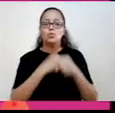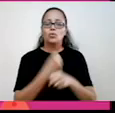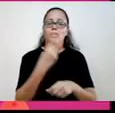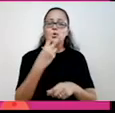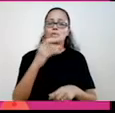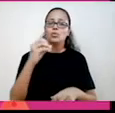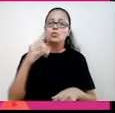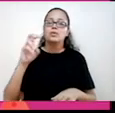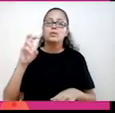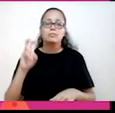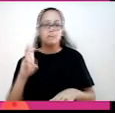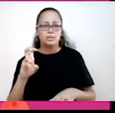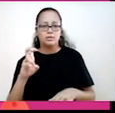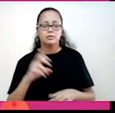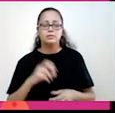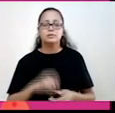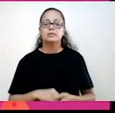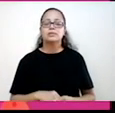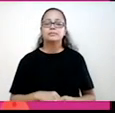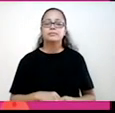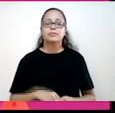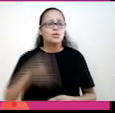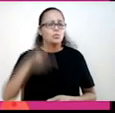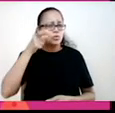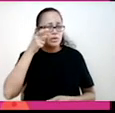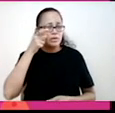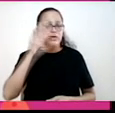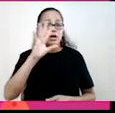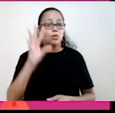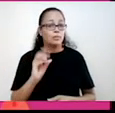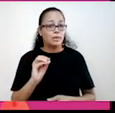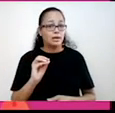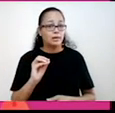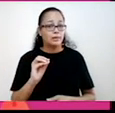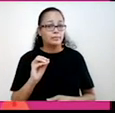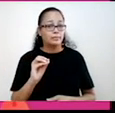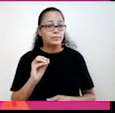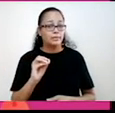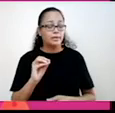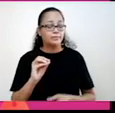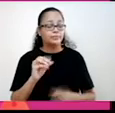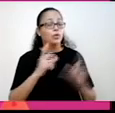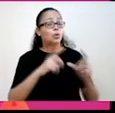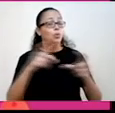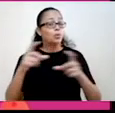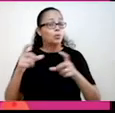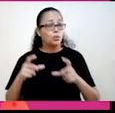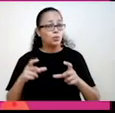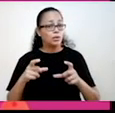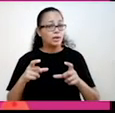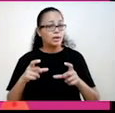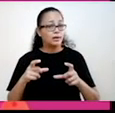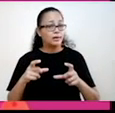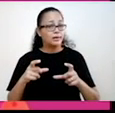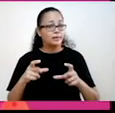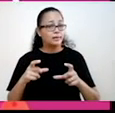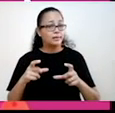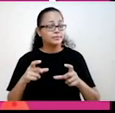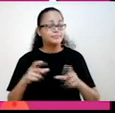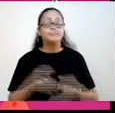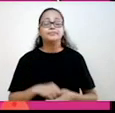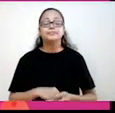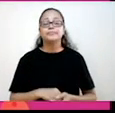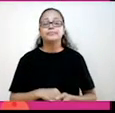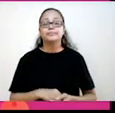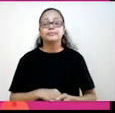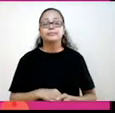que é denominada acicofoliada. Vamos observar aqui no mapa, né, onde que fica esse tipo de vegetação. É a vegetação número 10, aqui de acordo com a